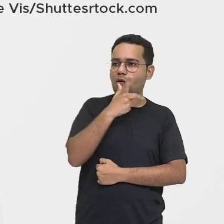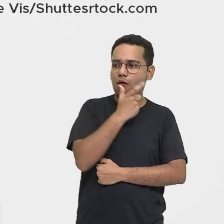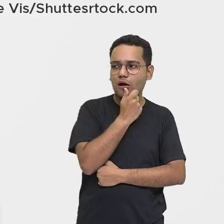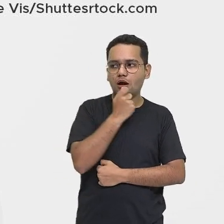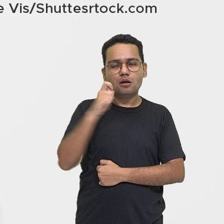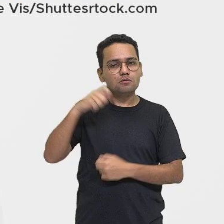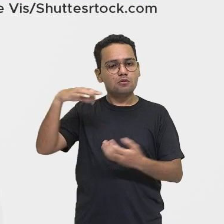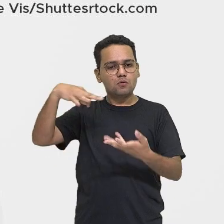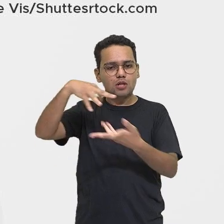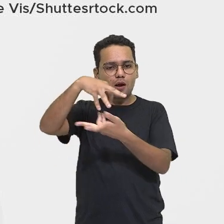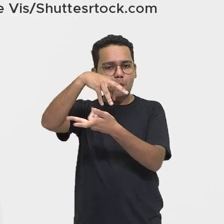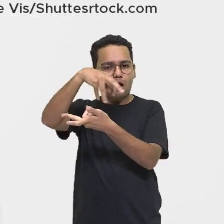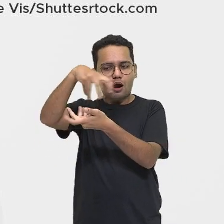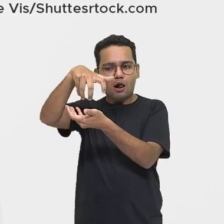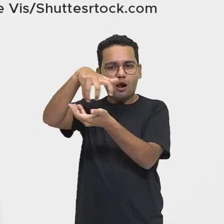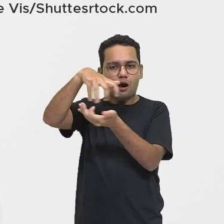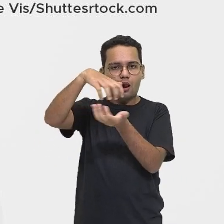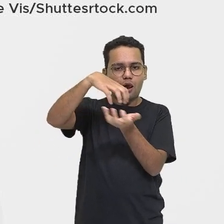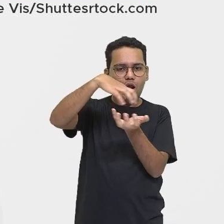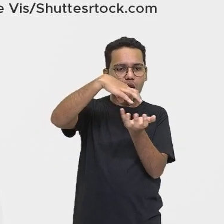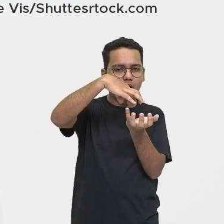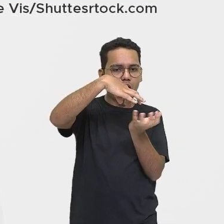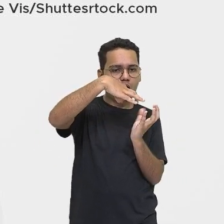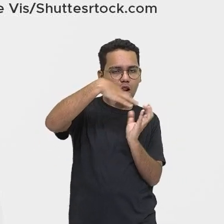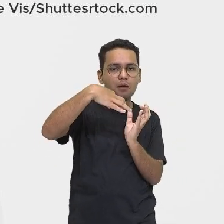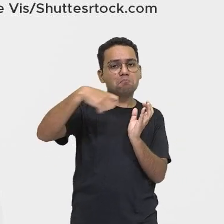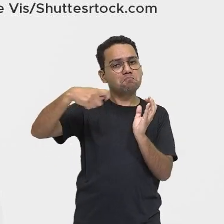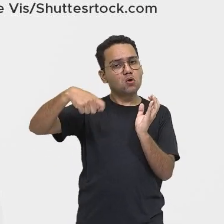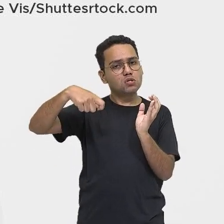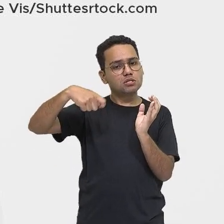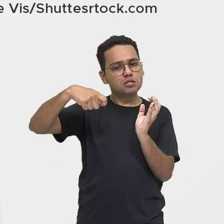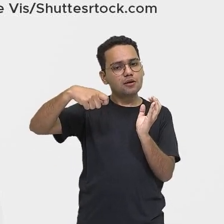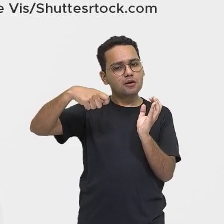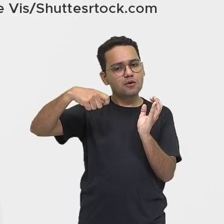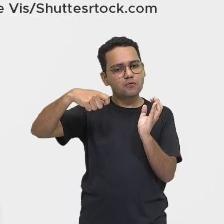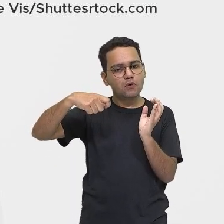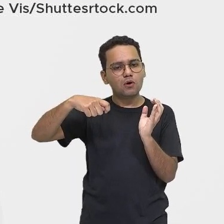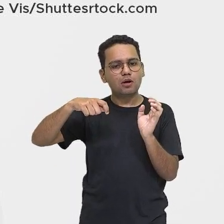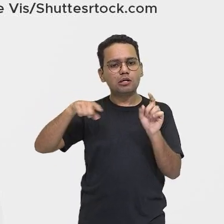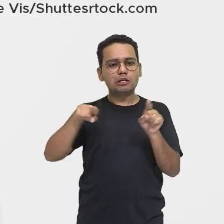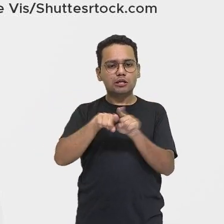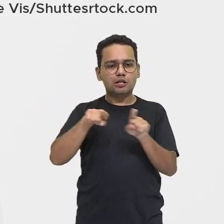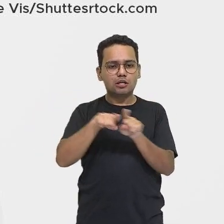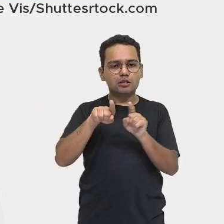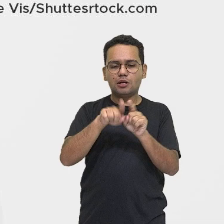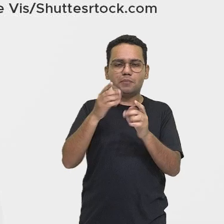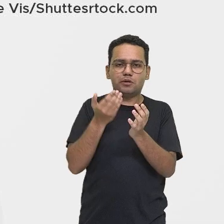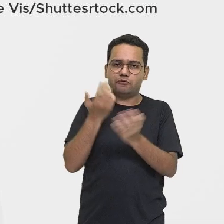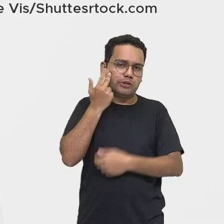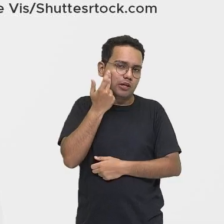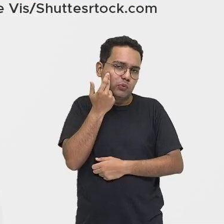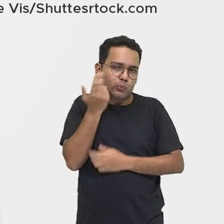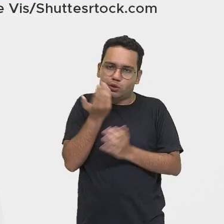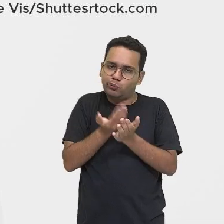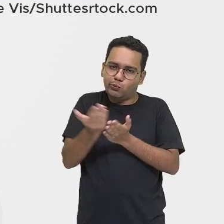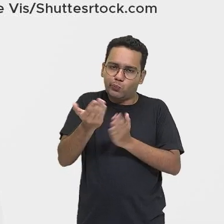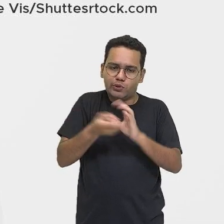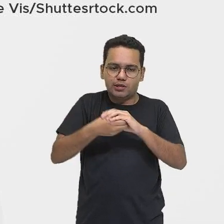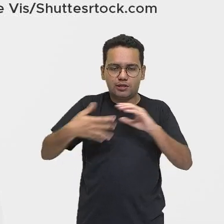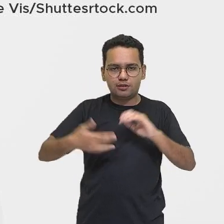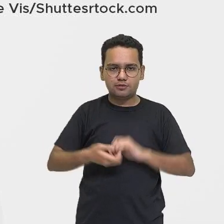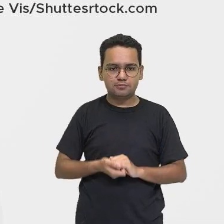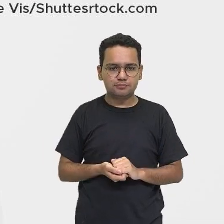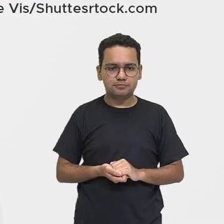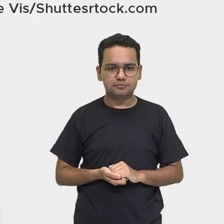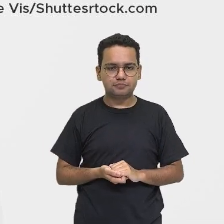planeta reverte novamente sua direção, retornando ao movimento normal. Então, você tem